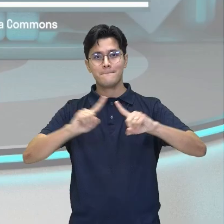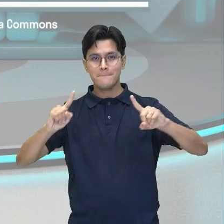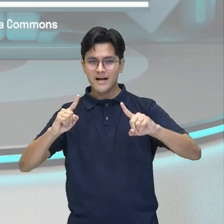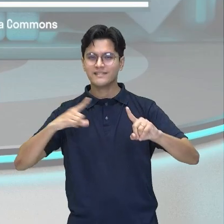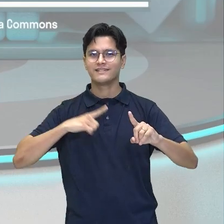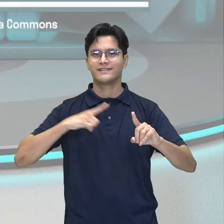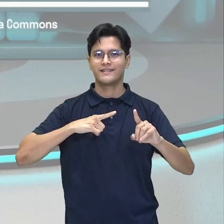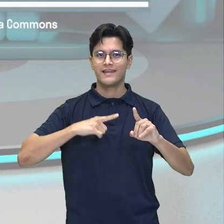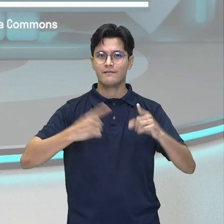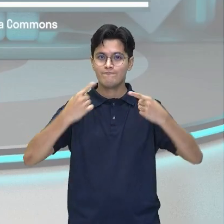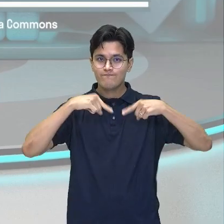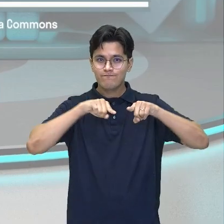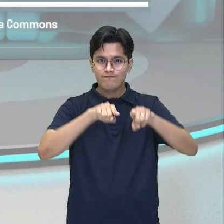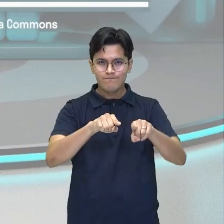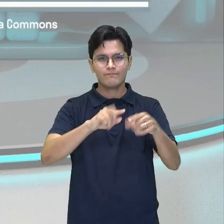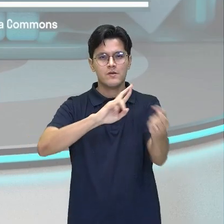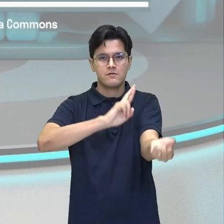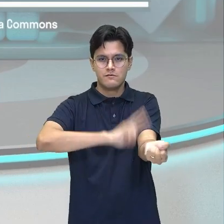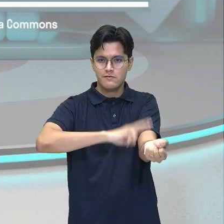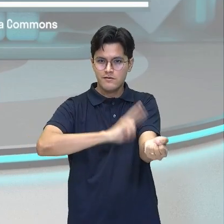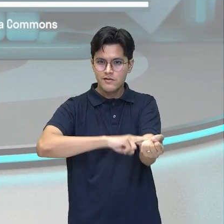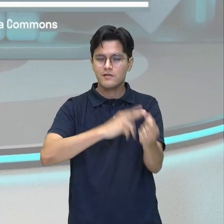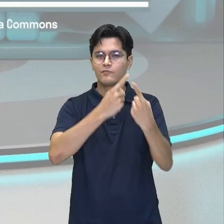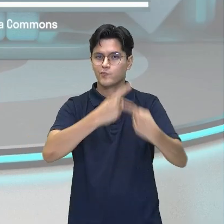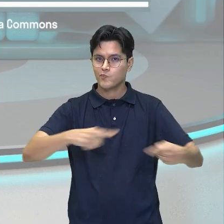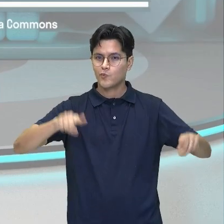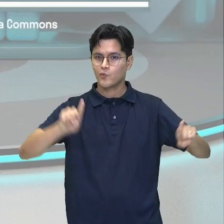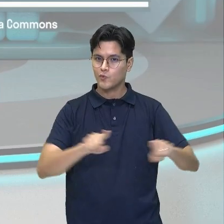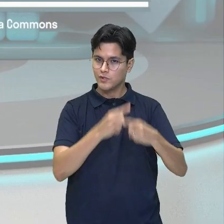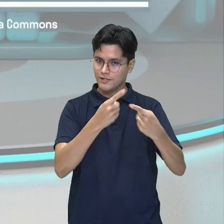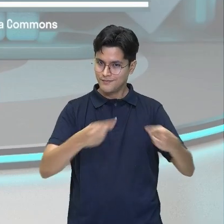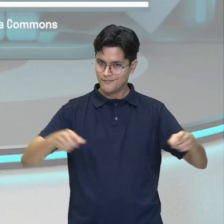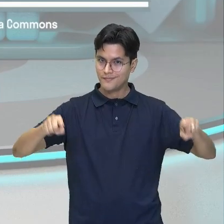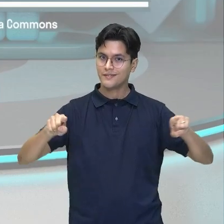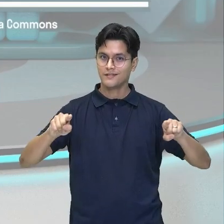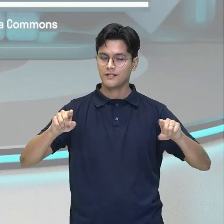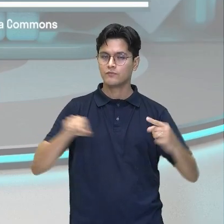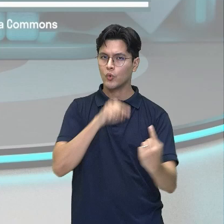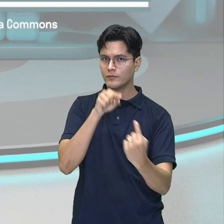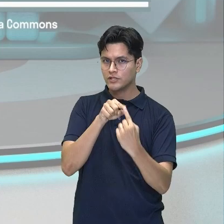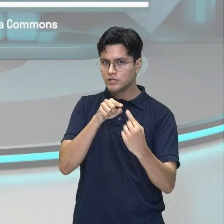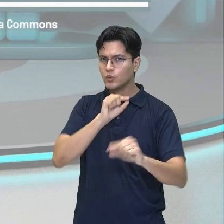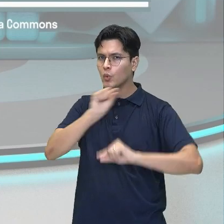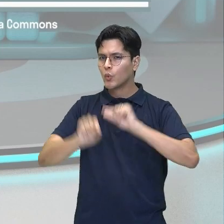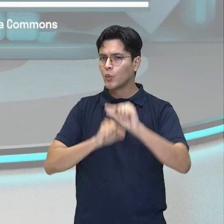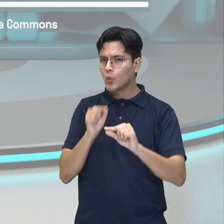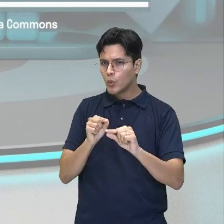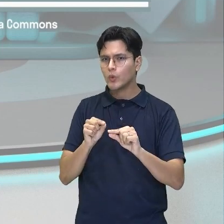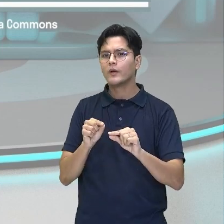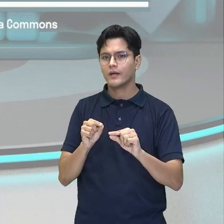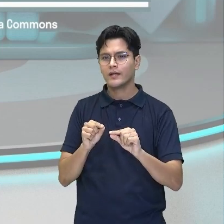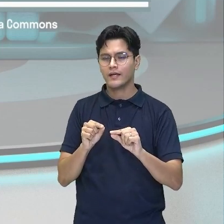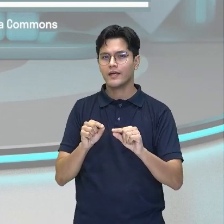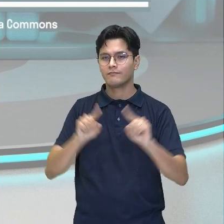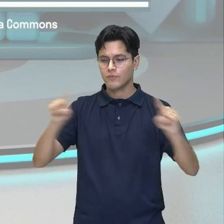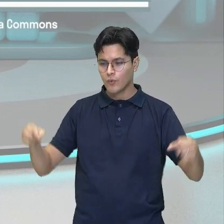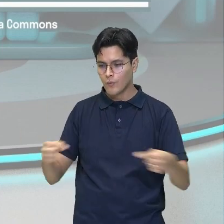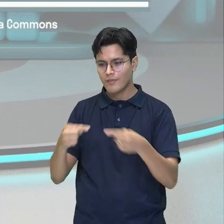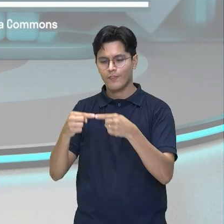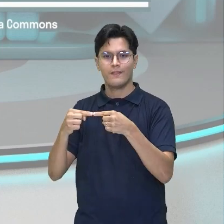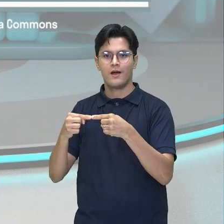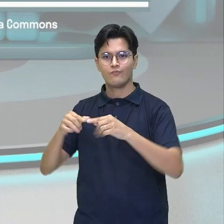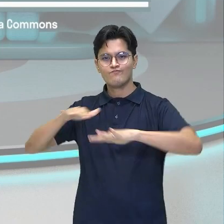presença de música para embalar esses movimentos, né, para guiar esses movimentos